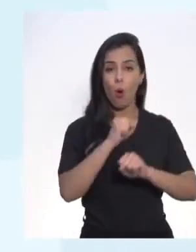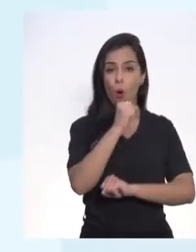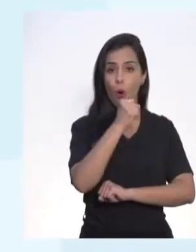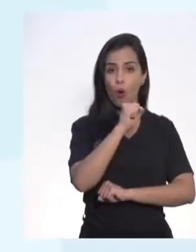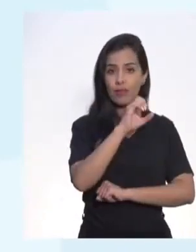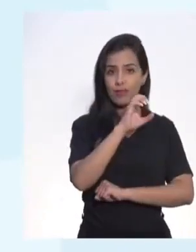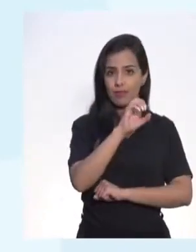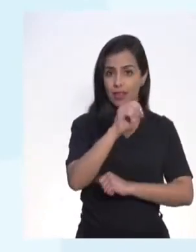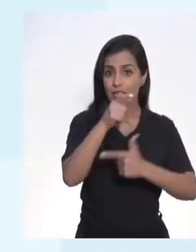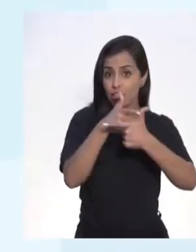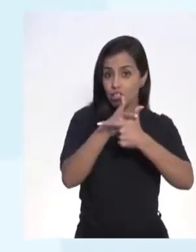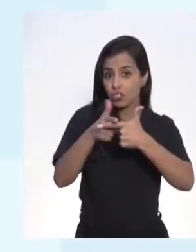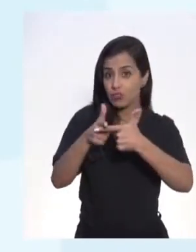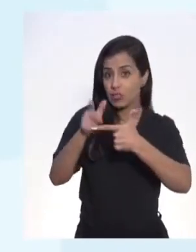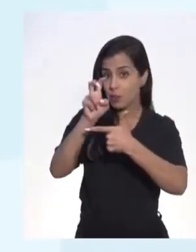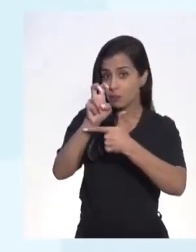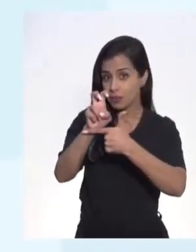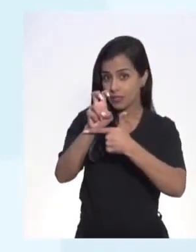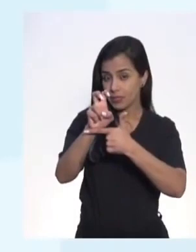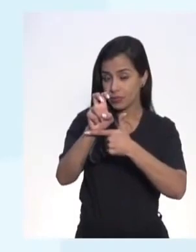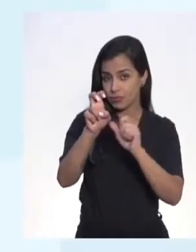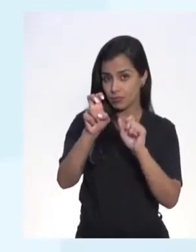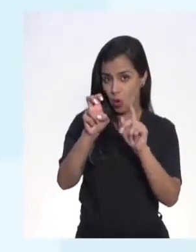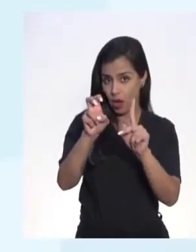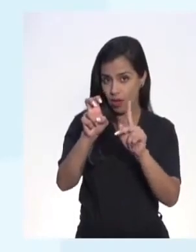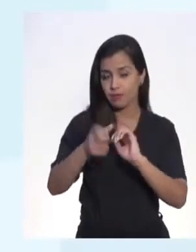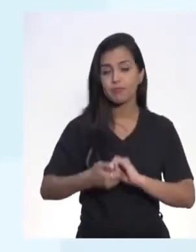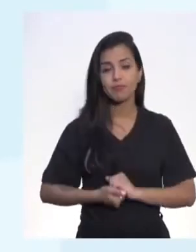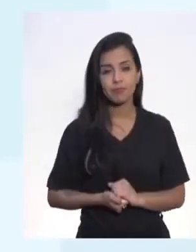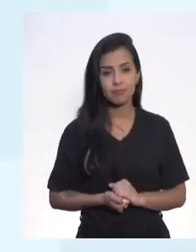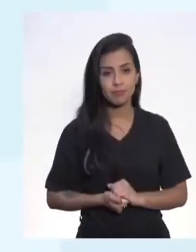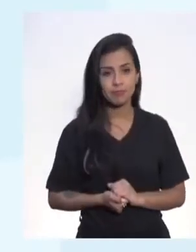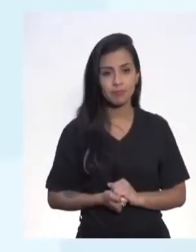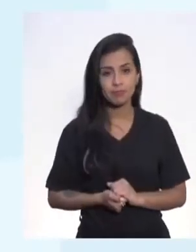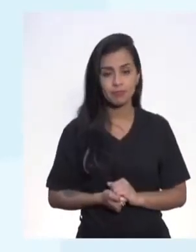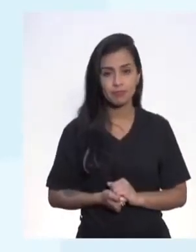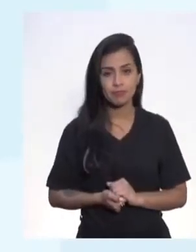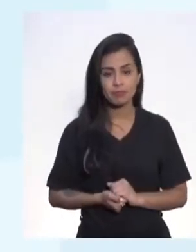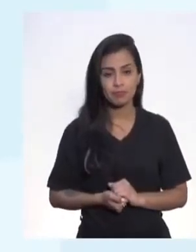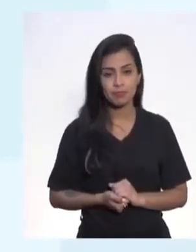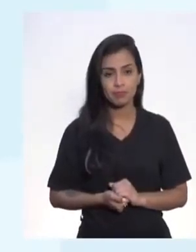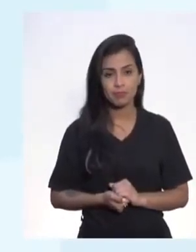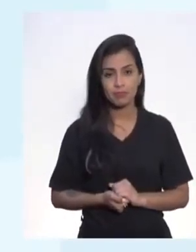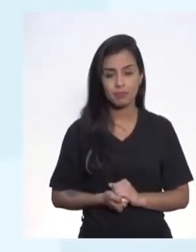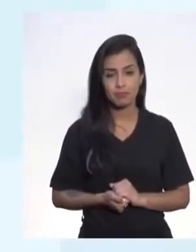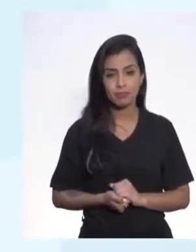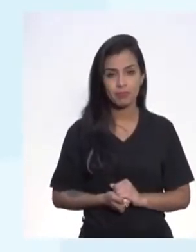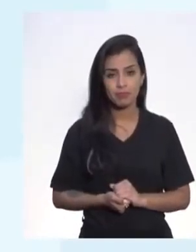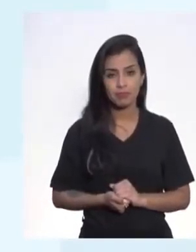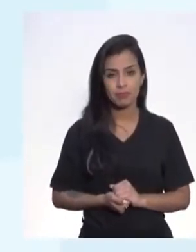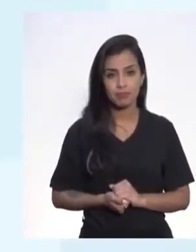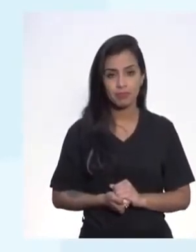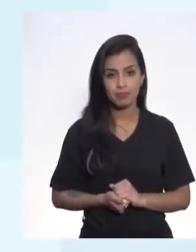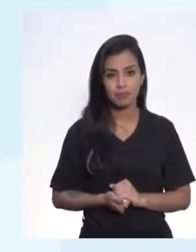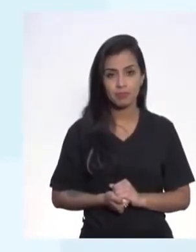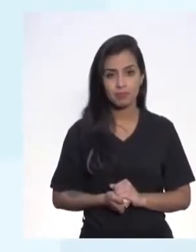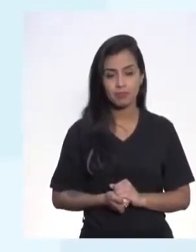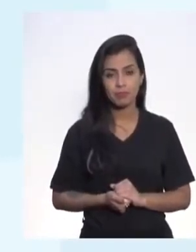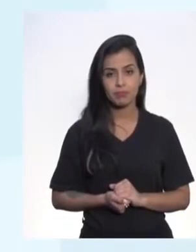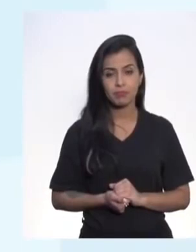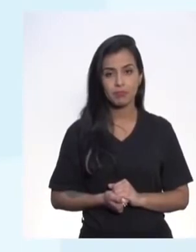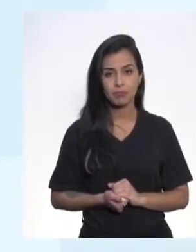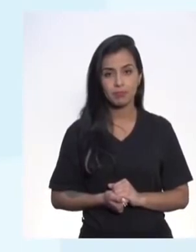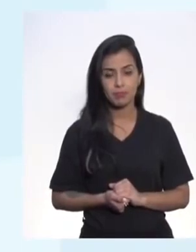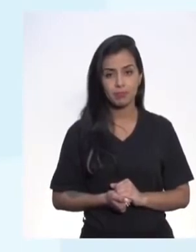5, tá bom? Depois eu multiplico pelo valor. Vamos lá. 8 dá para fazer vezes? Dá. 1 vezes 5, 5. Cabe dentro do